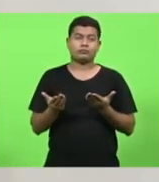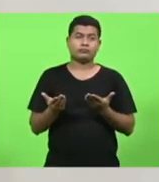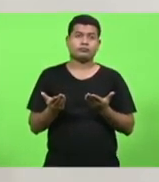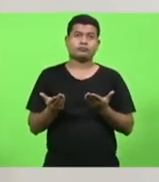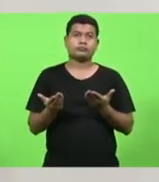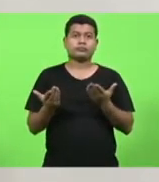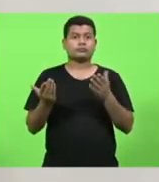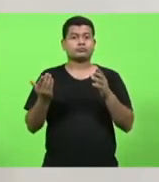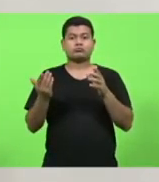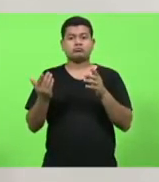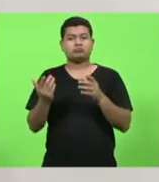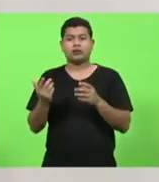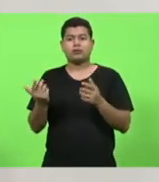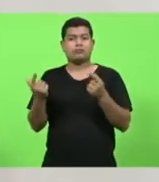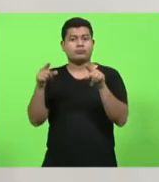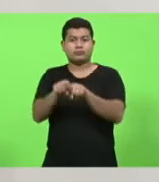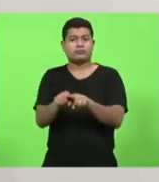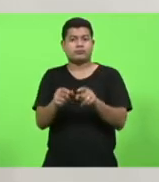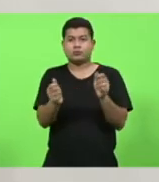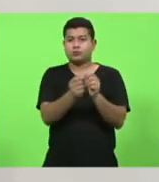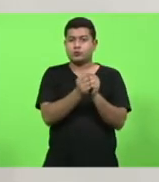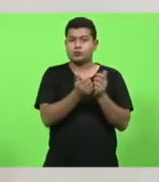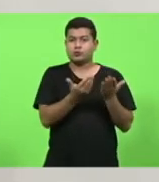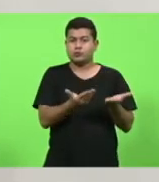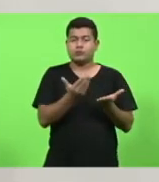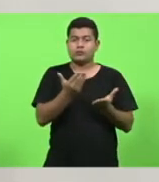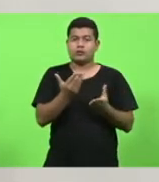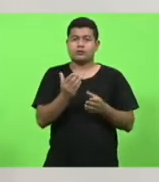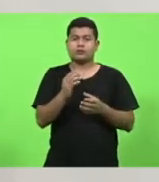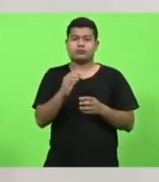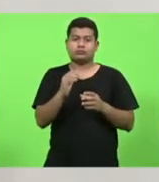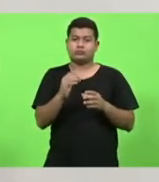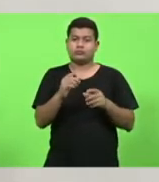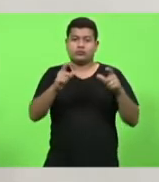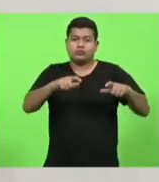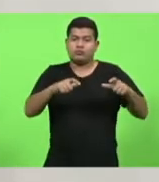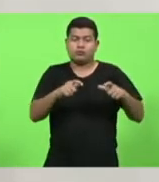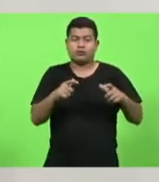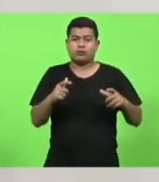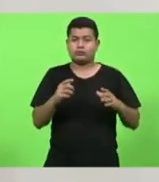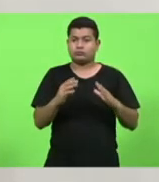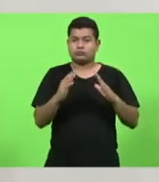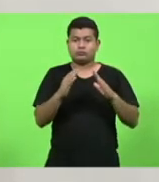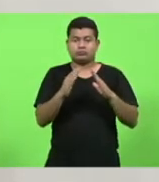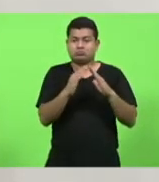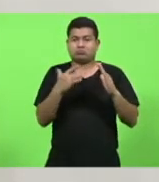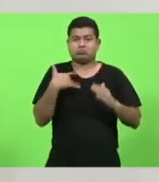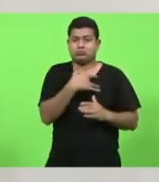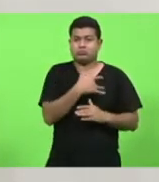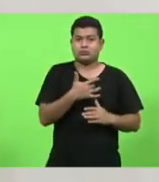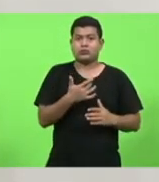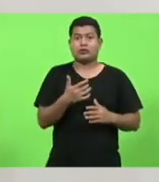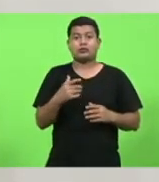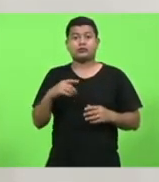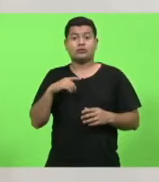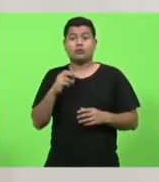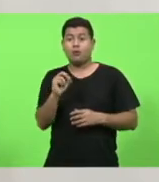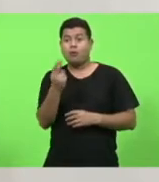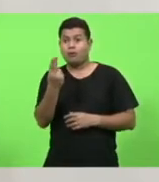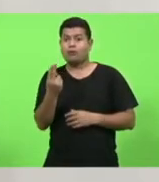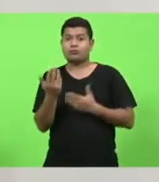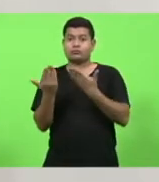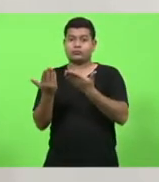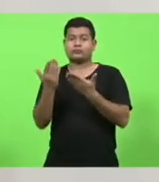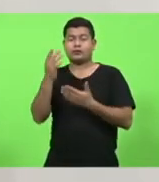uma clínica particular, ou mesmo ser atendido lá no Hospital Tereza Ramos, que tem um equipamento de tomografia. Porque